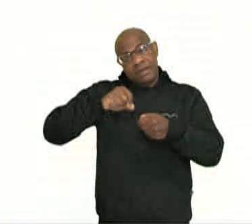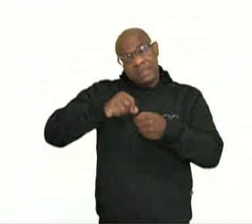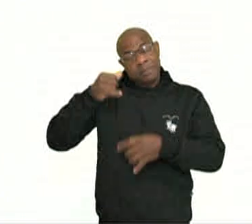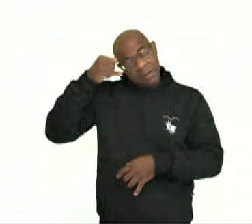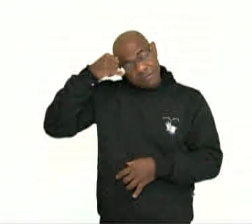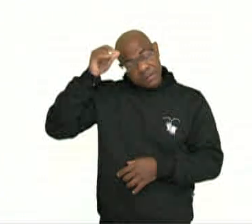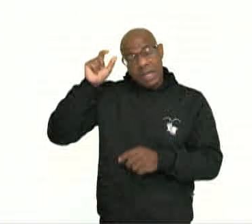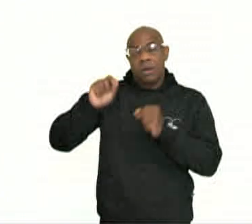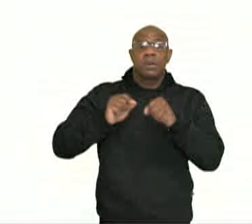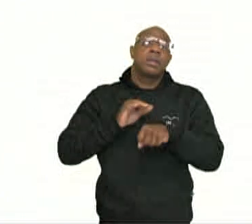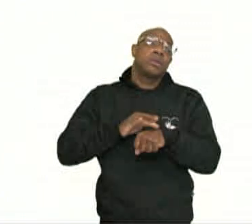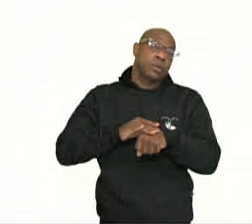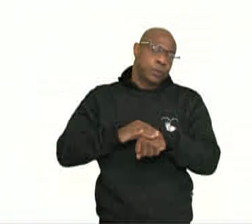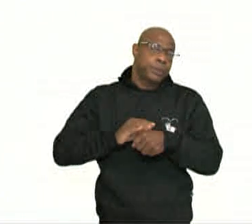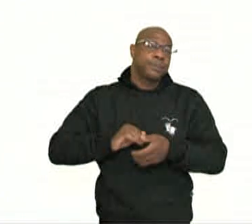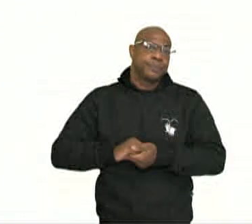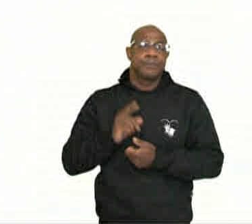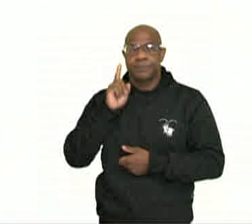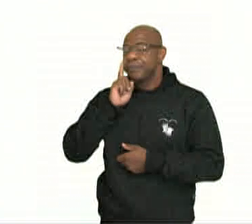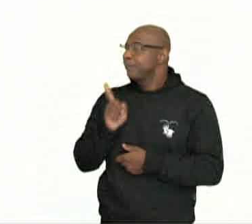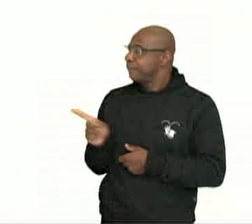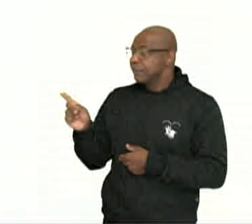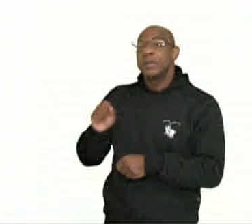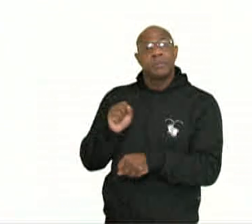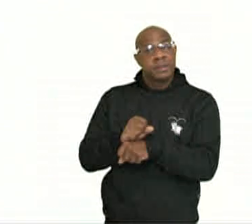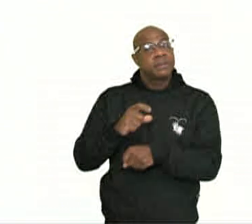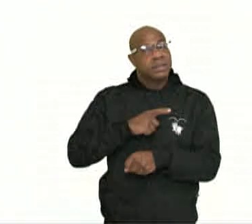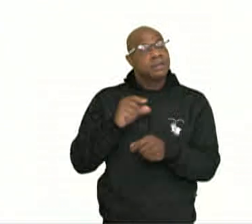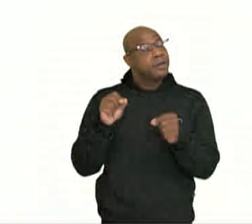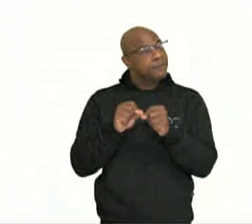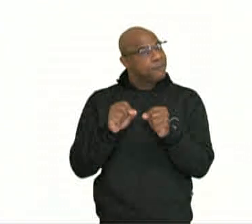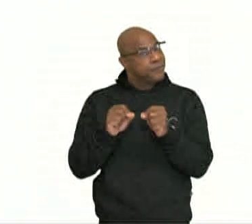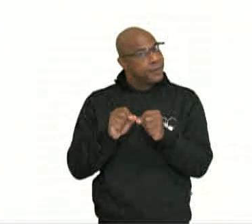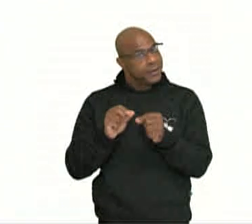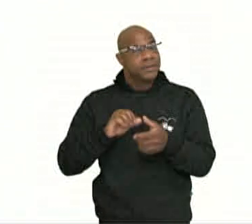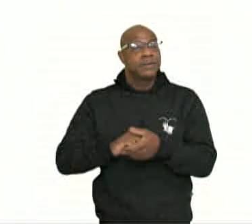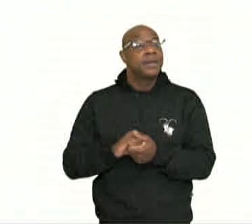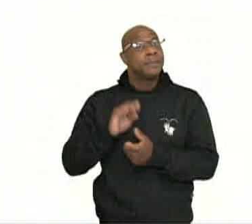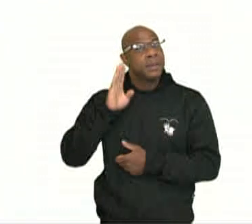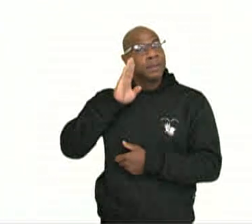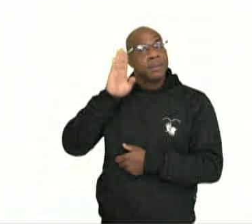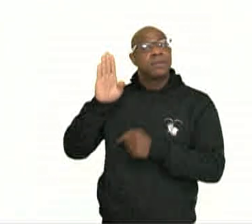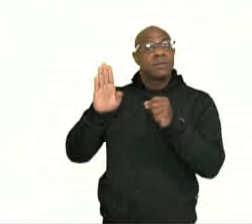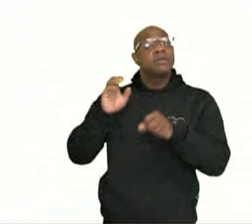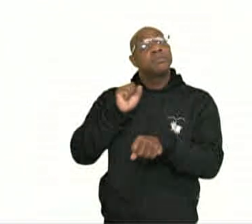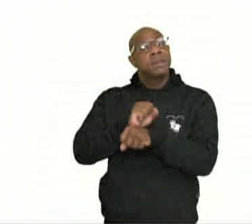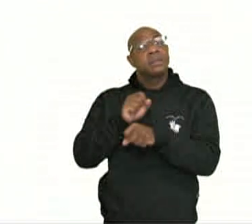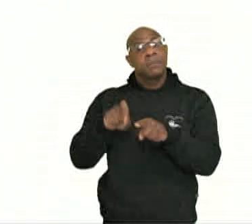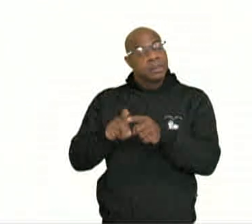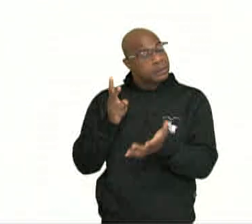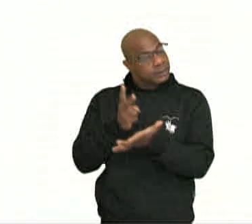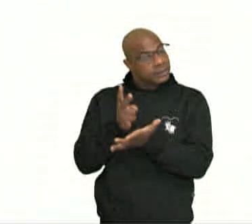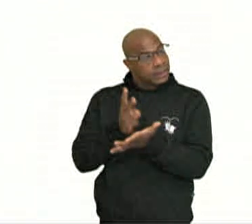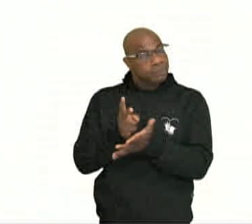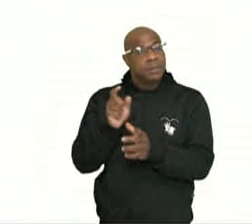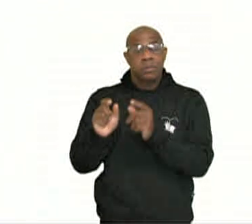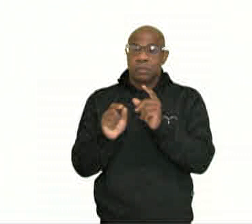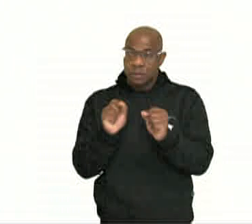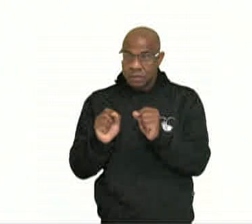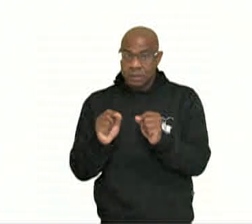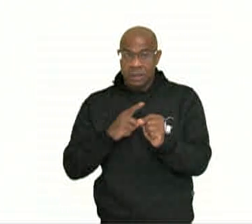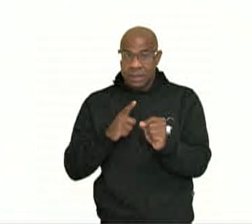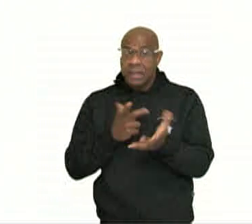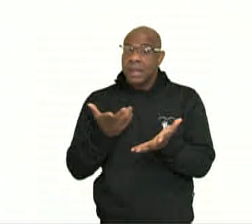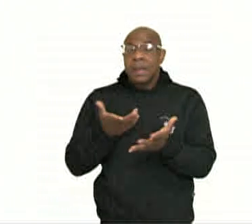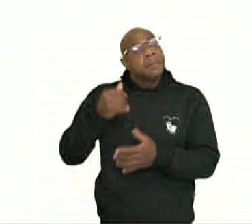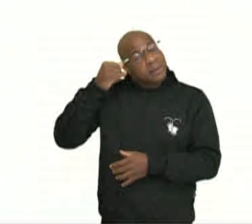prevenção contra a ascaridíase. Espero que você tenha feito e, principalmente, espero que você mantenha essas